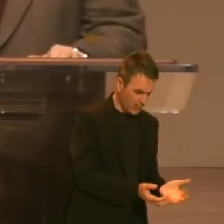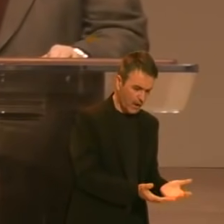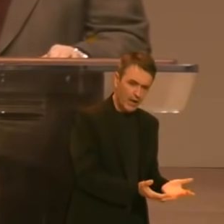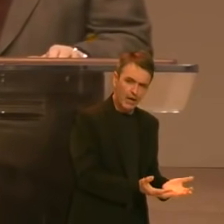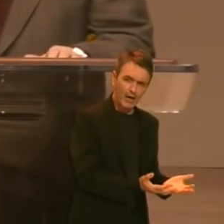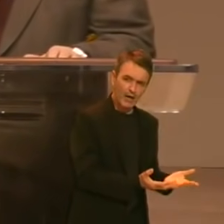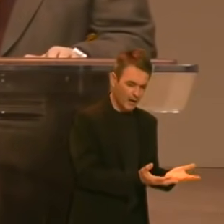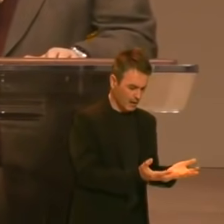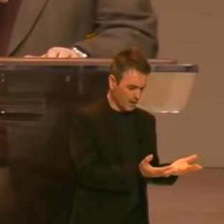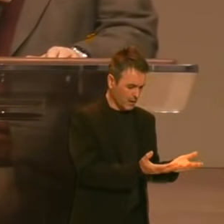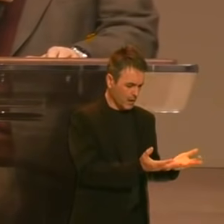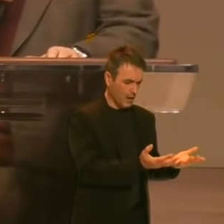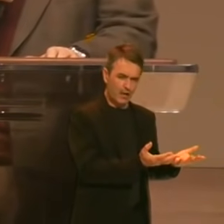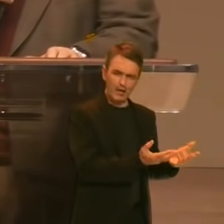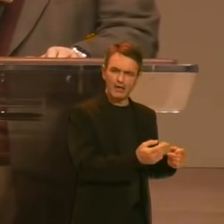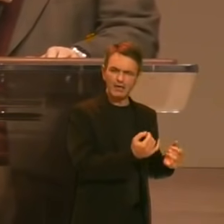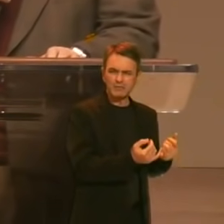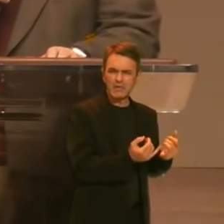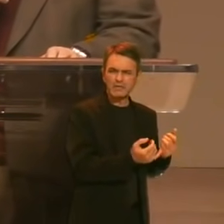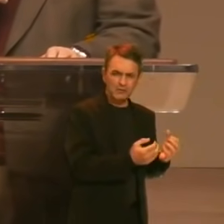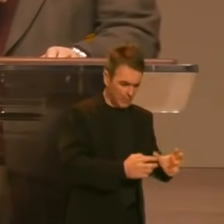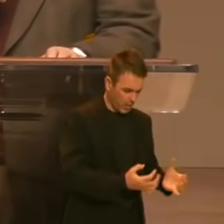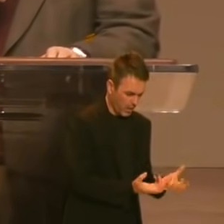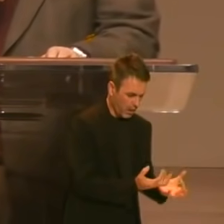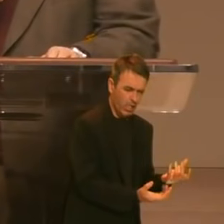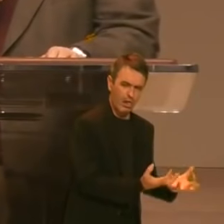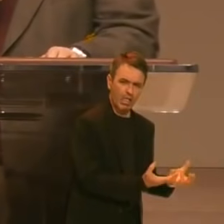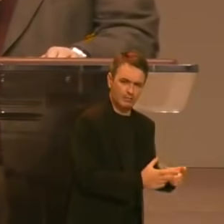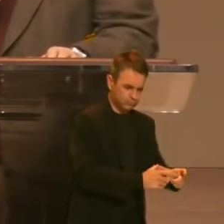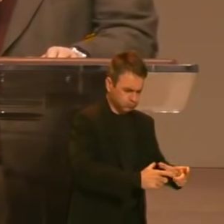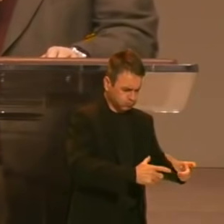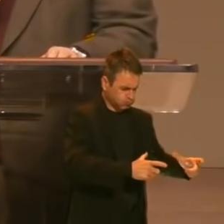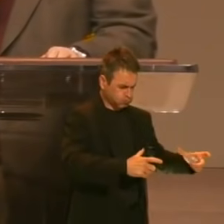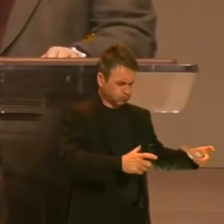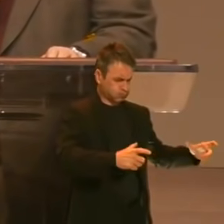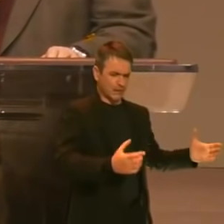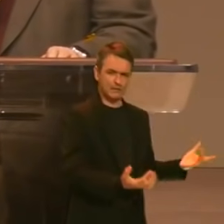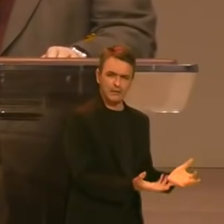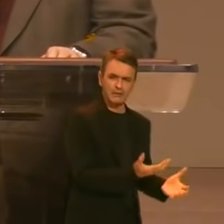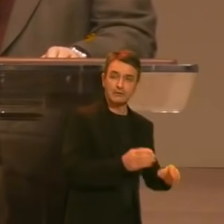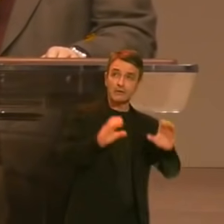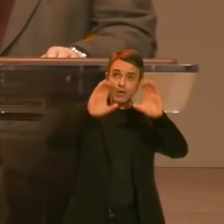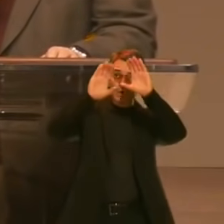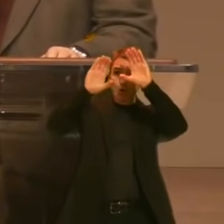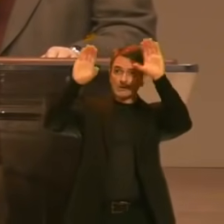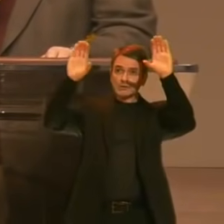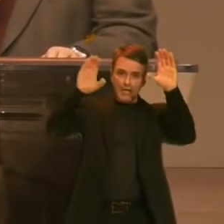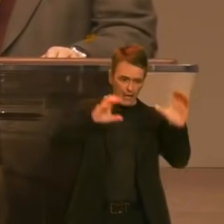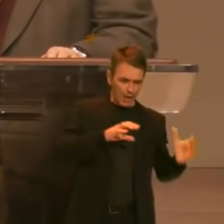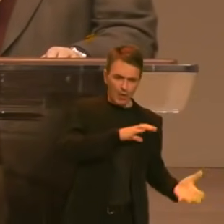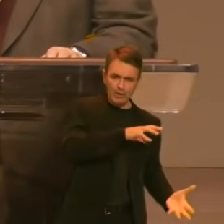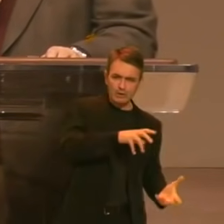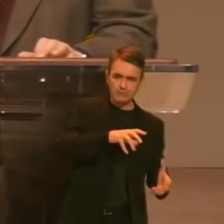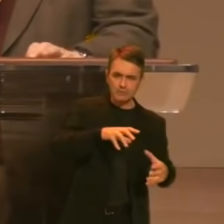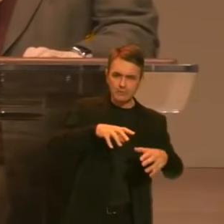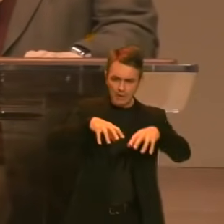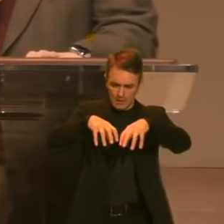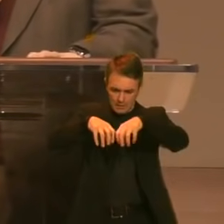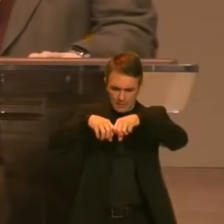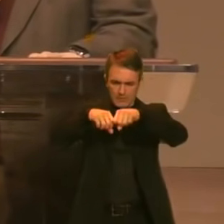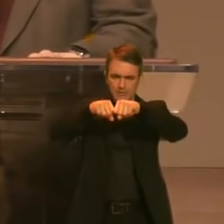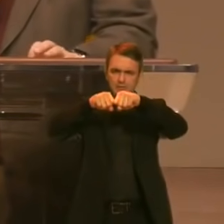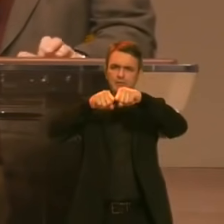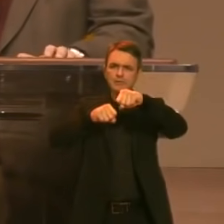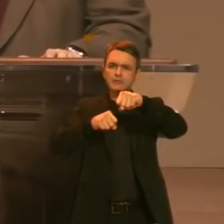uma gigantesca fornalha. O sol e o céu escureceram com a fumaça